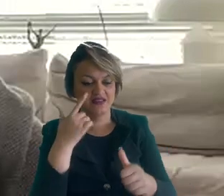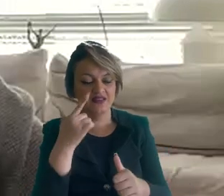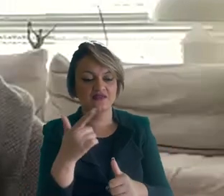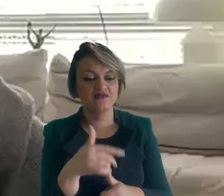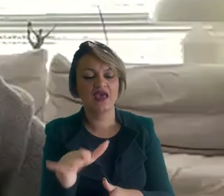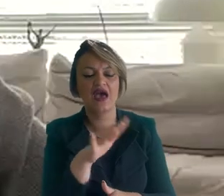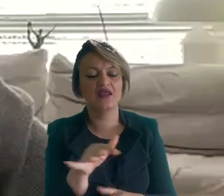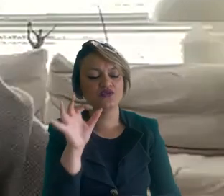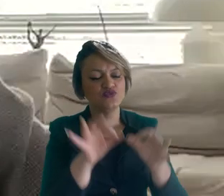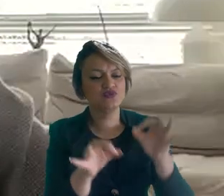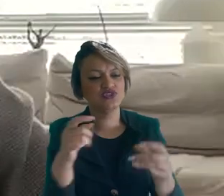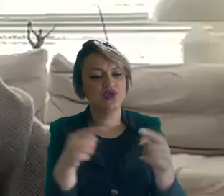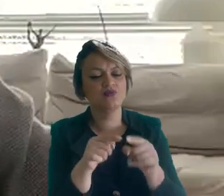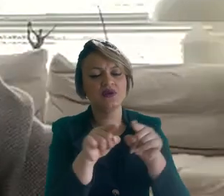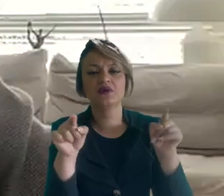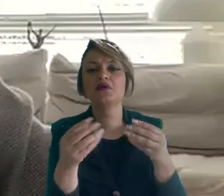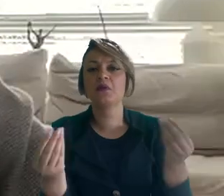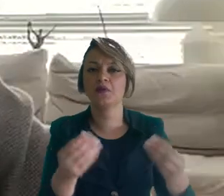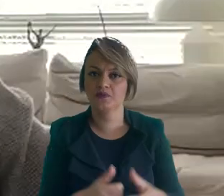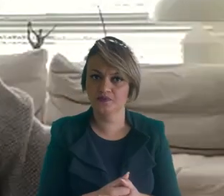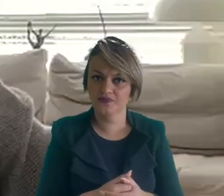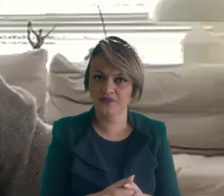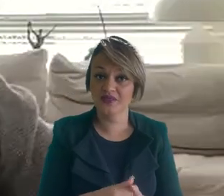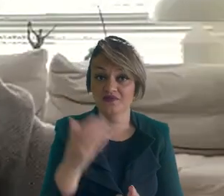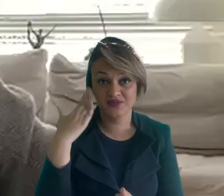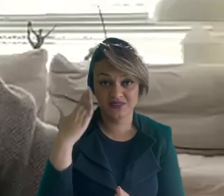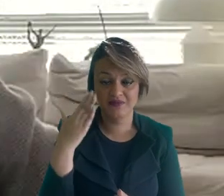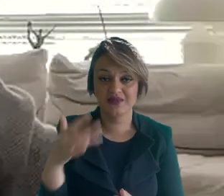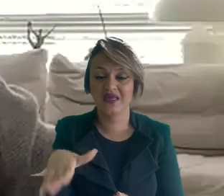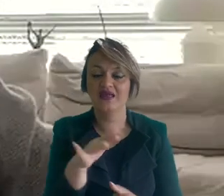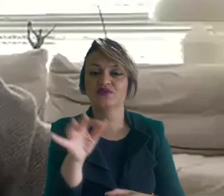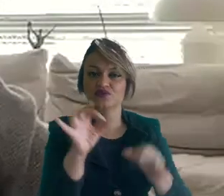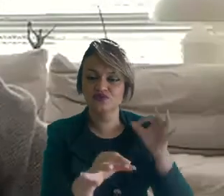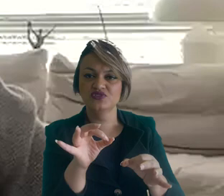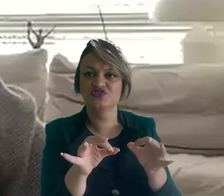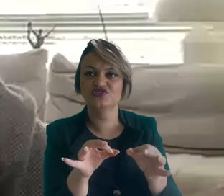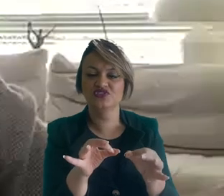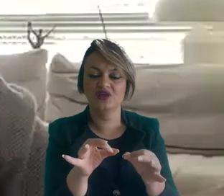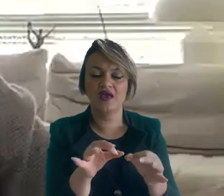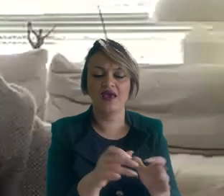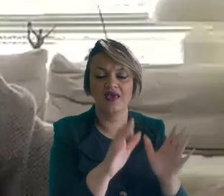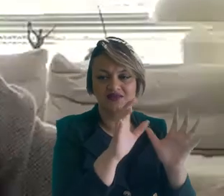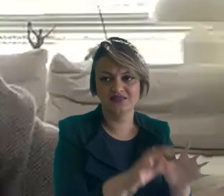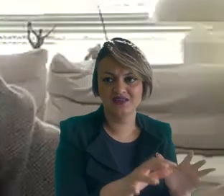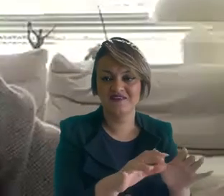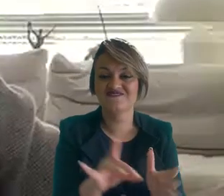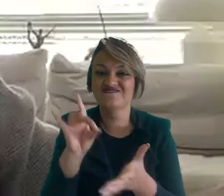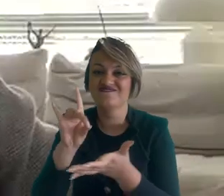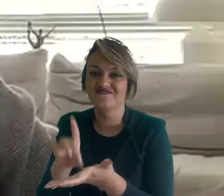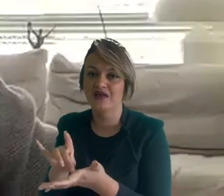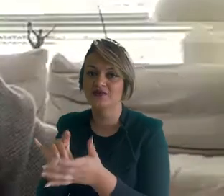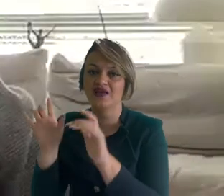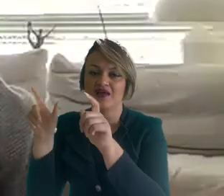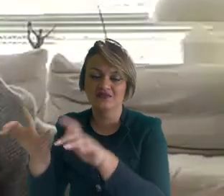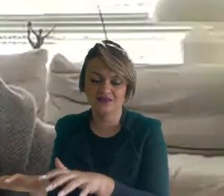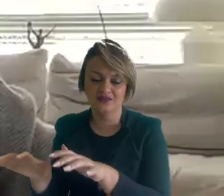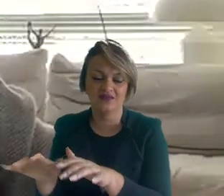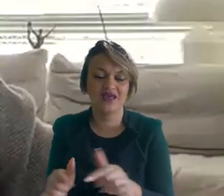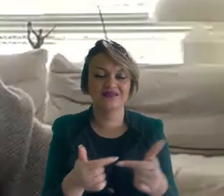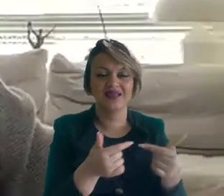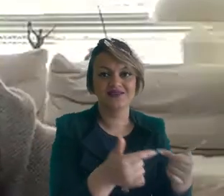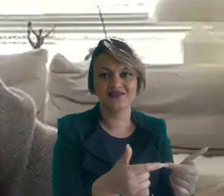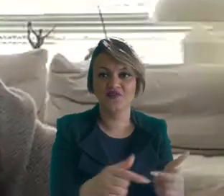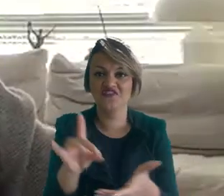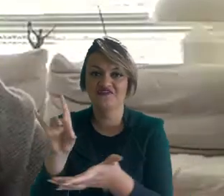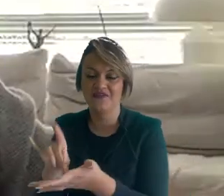em geral e o ato como o senhor sabe é algo mais refinado que fato todo o negócio é ato todo ato